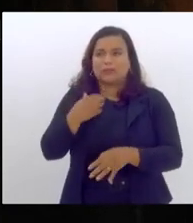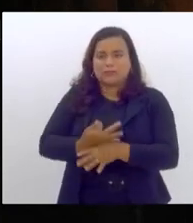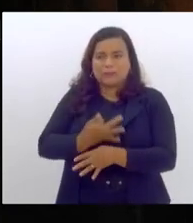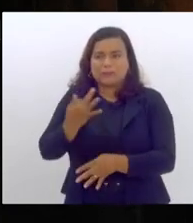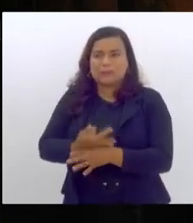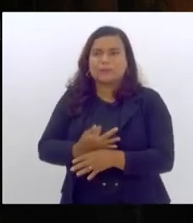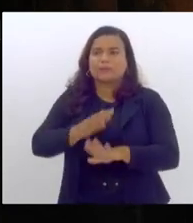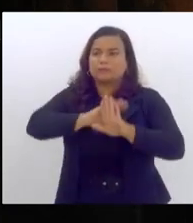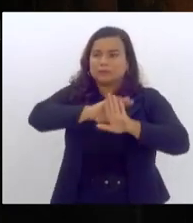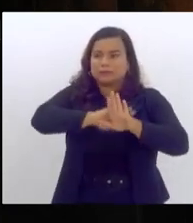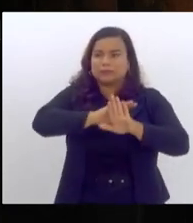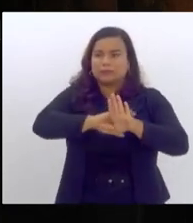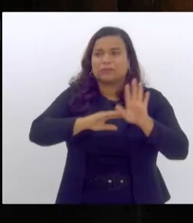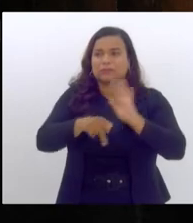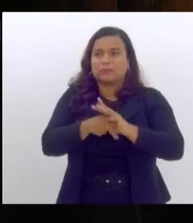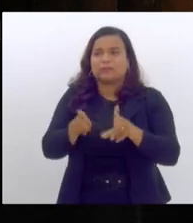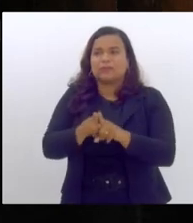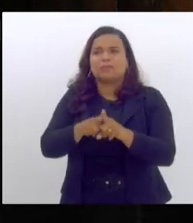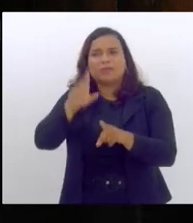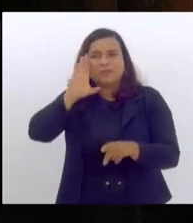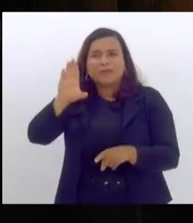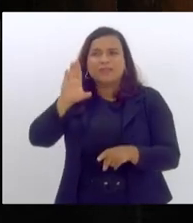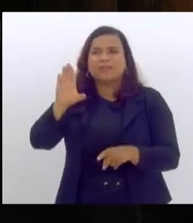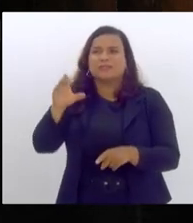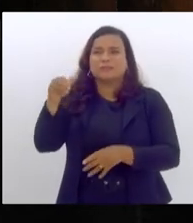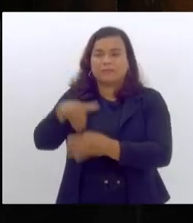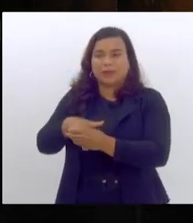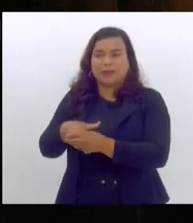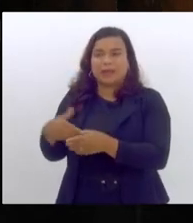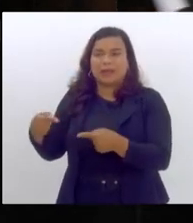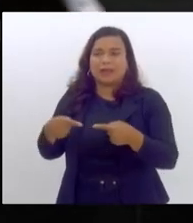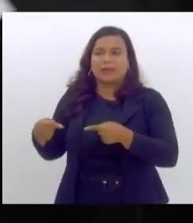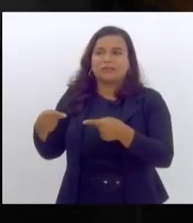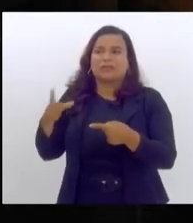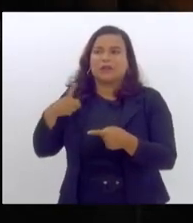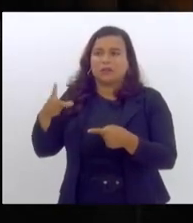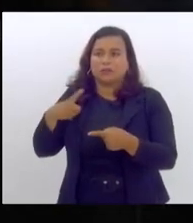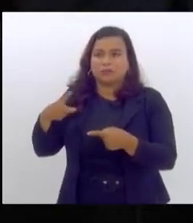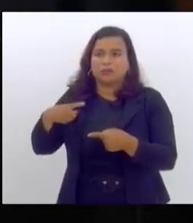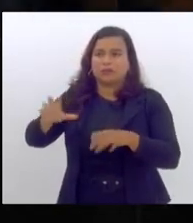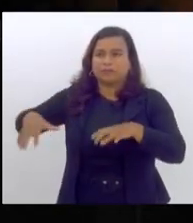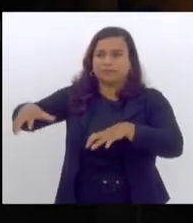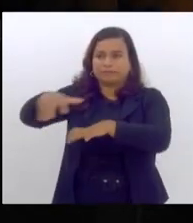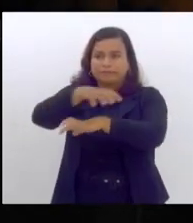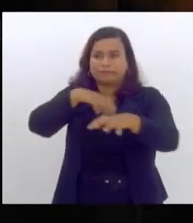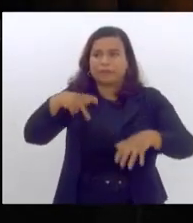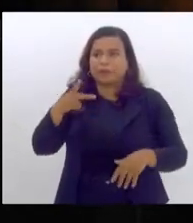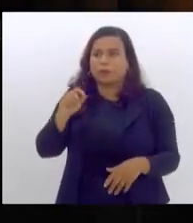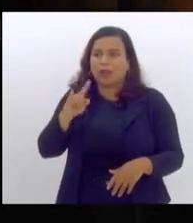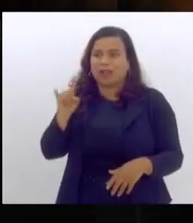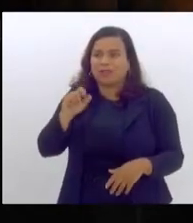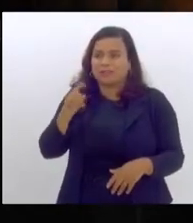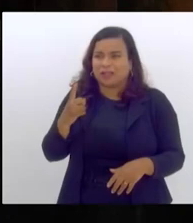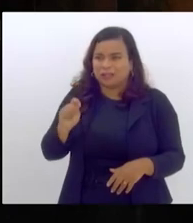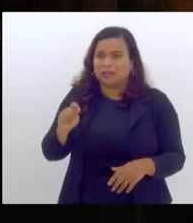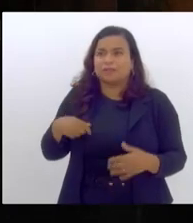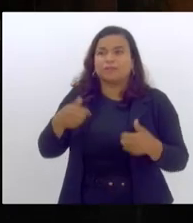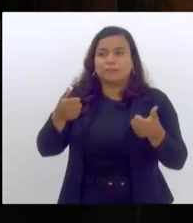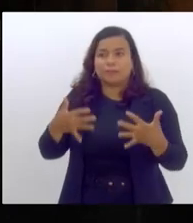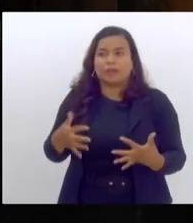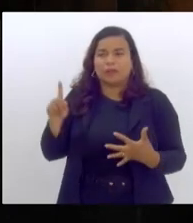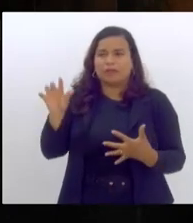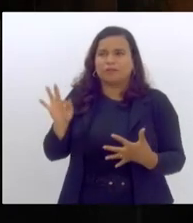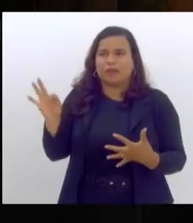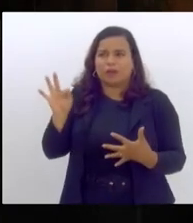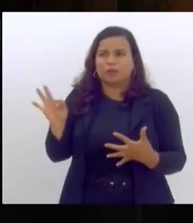com a ideologia, principalmente vindo de uma eleição tão polarizada. E quando eu me refiro de uma faculdade sem ideologia,